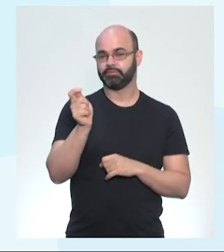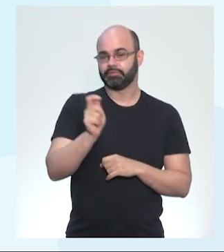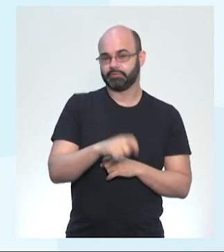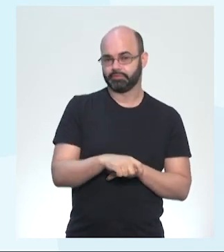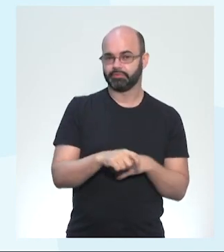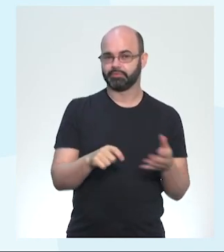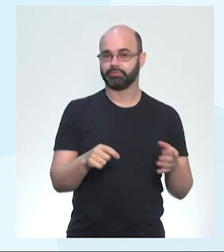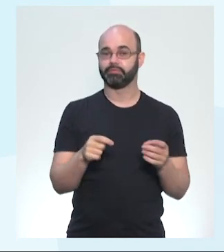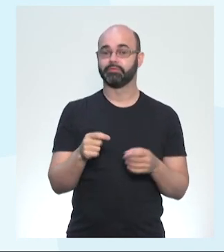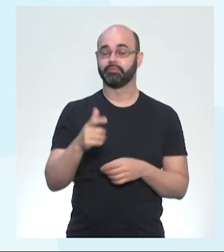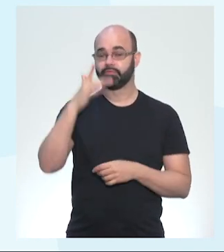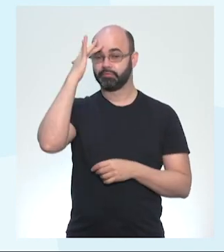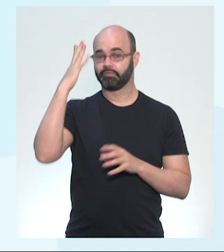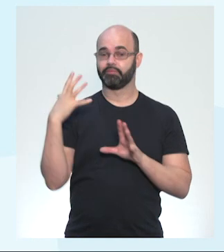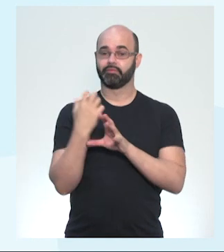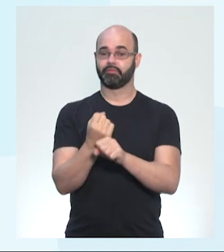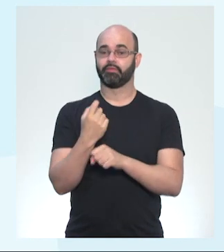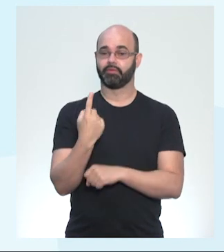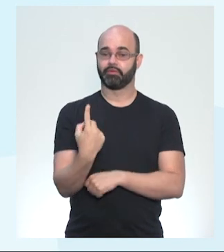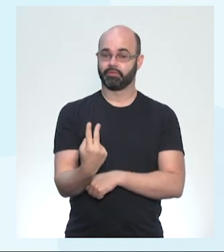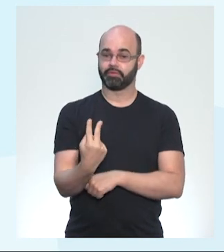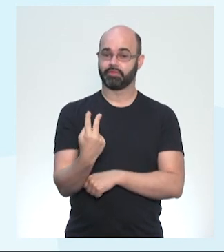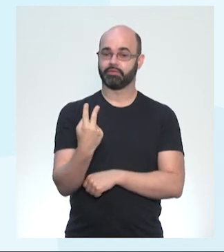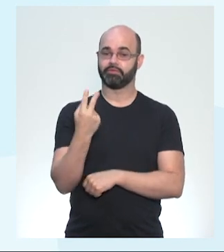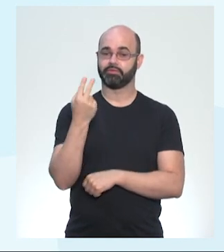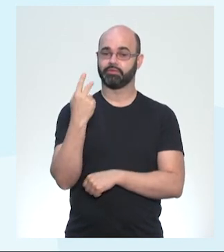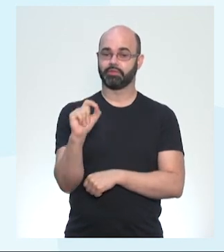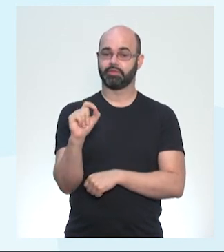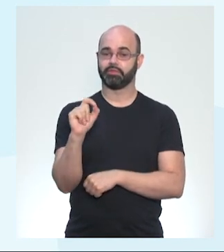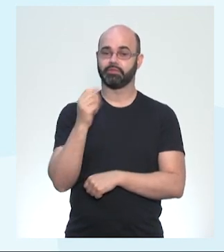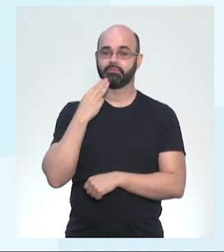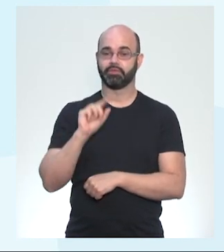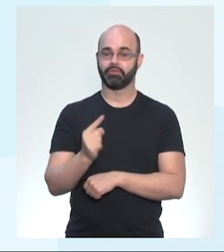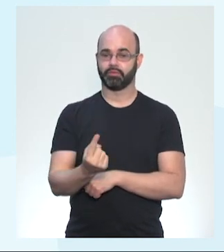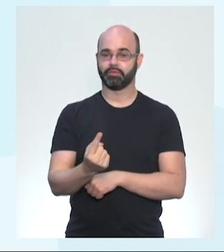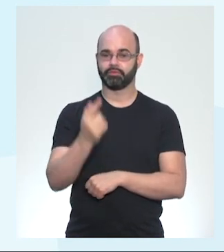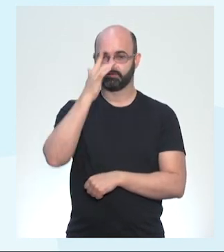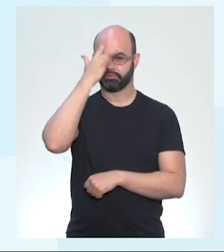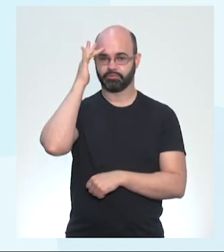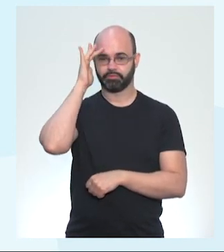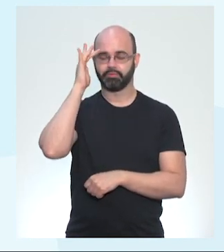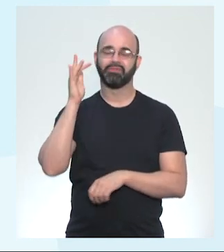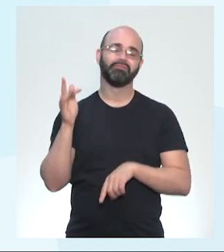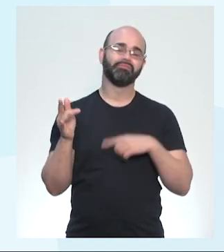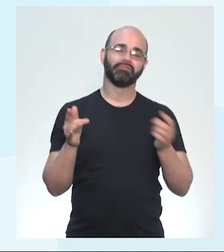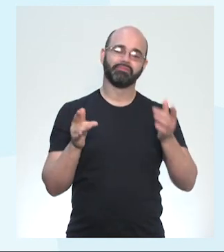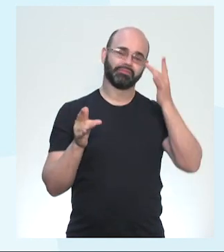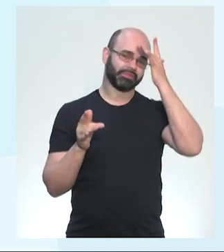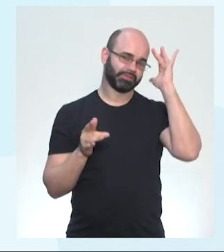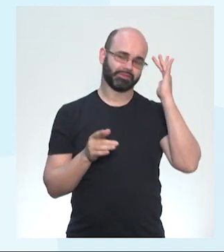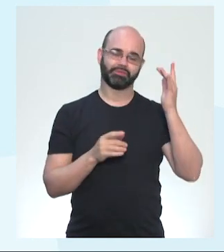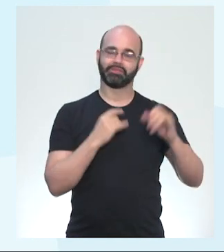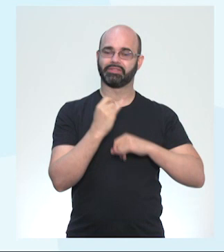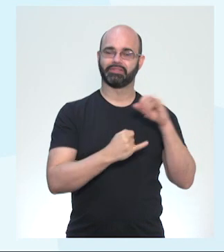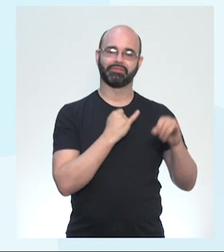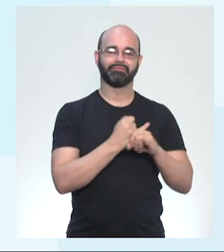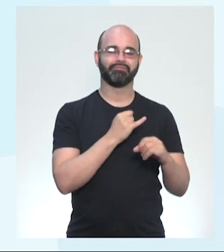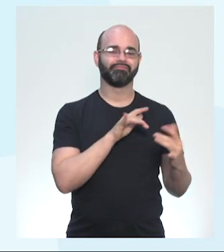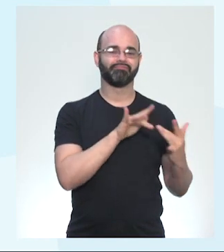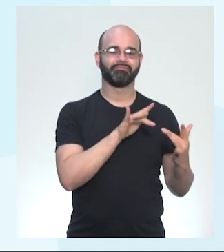210 milhões de habitantes, quantos habitantes não têm acesso à internet? De novo, ó,